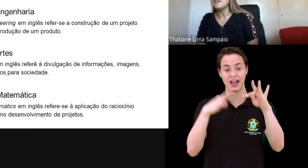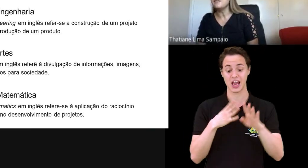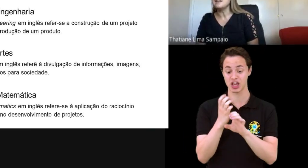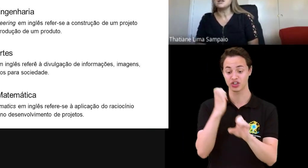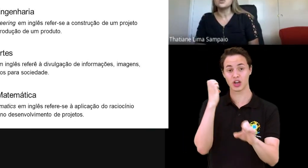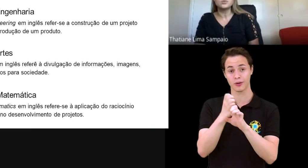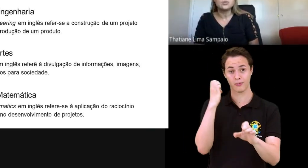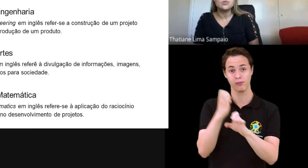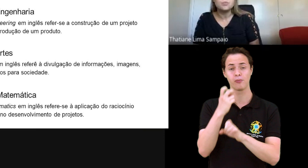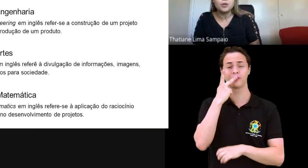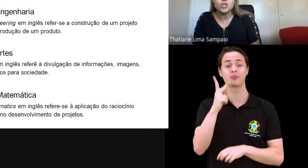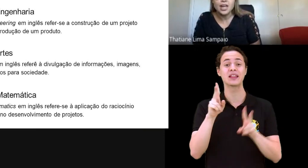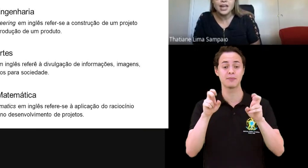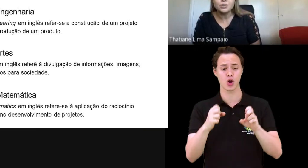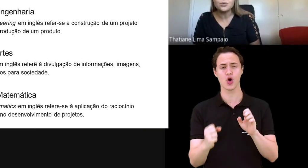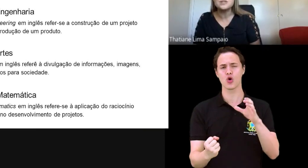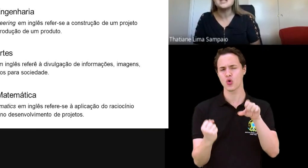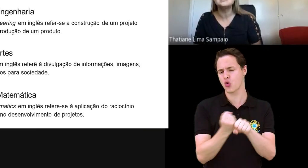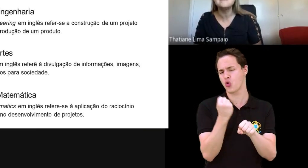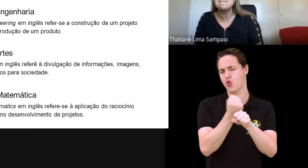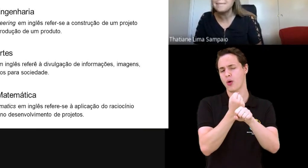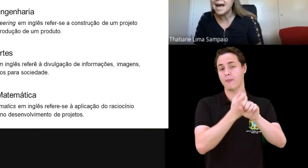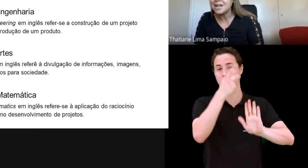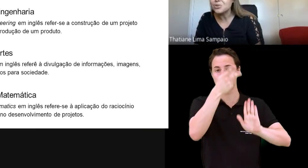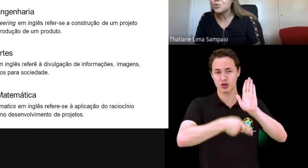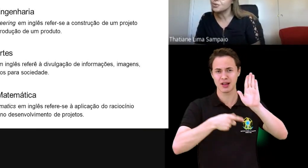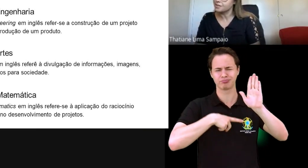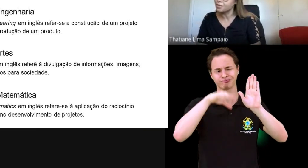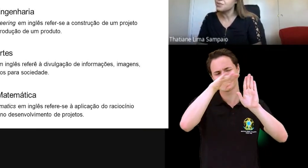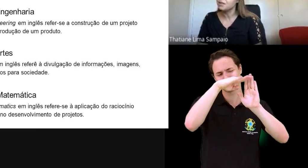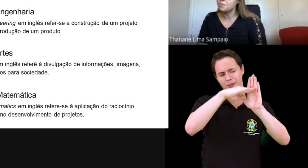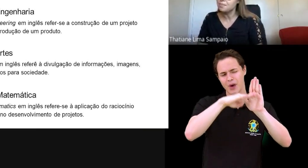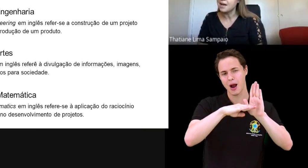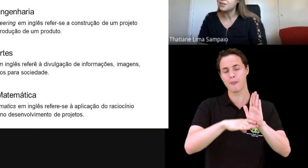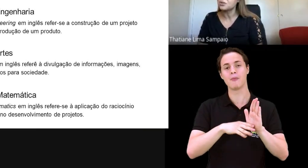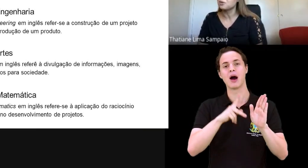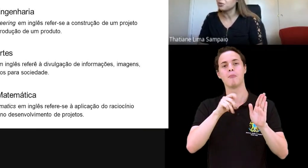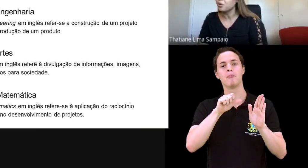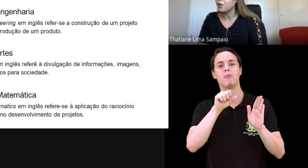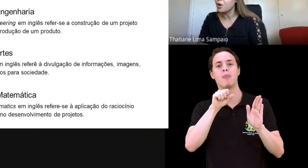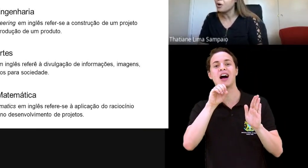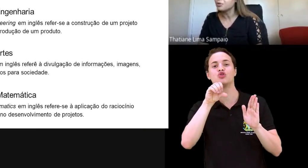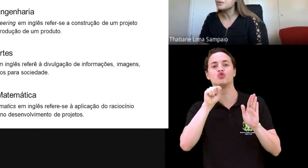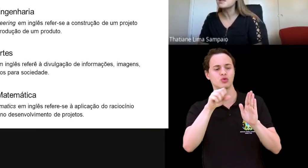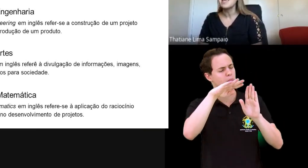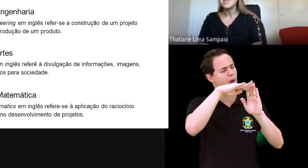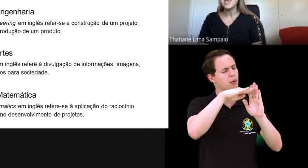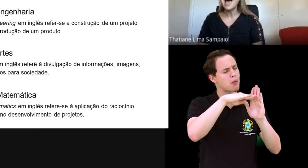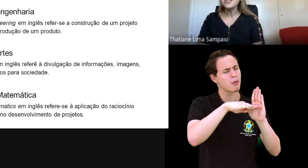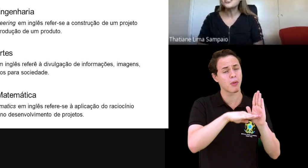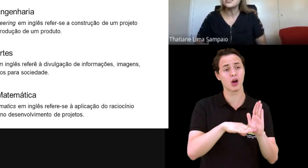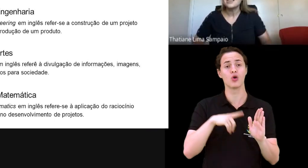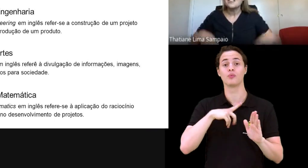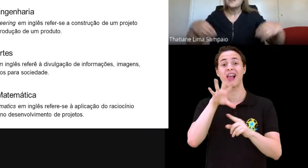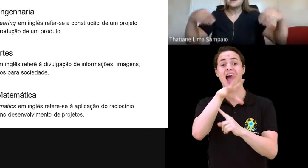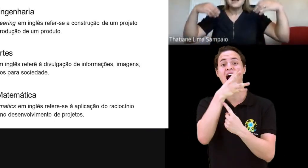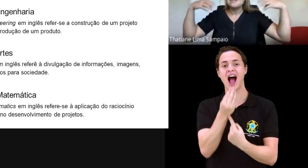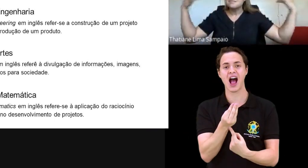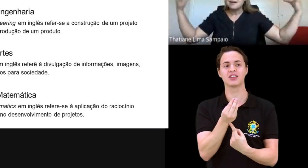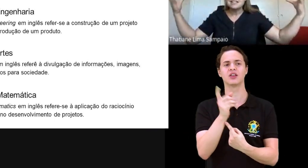Engenharia refere-se à construção de um projeto, seguir passos, vocês estão seguindo passos, protocolos.